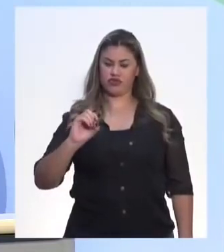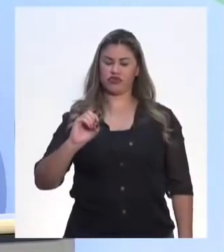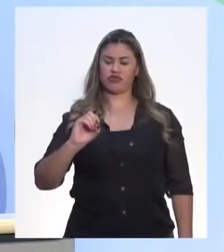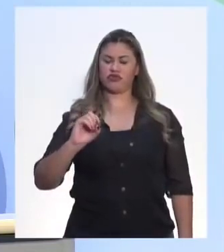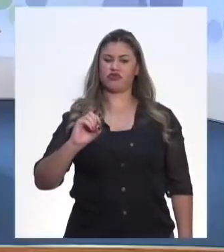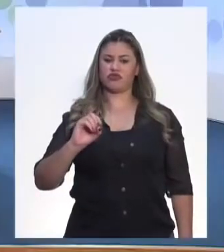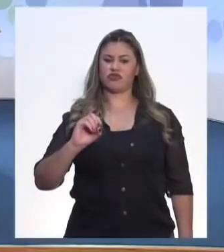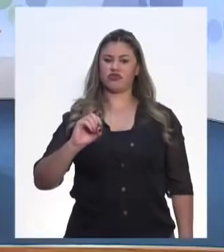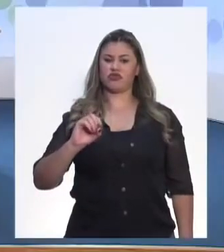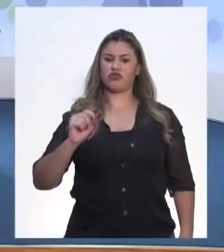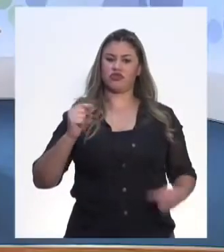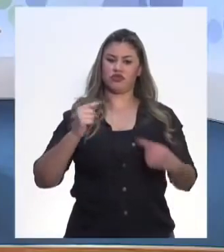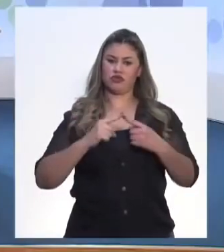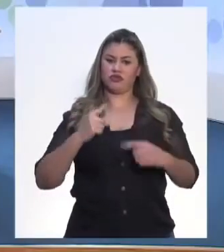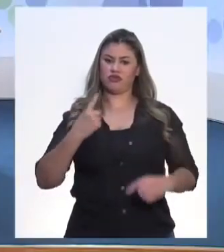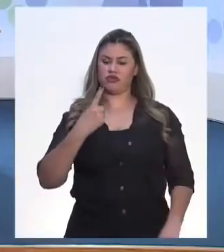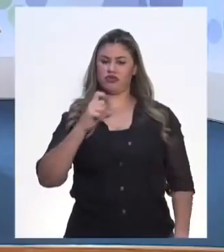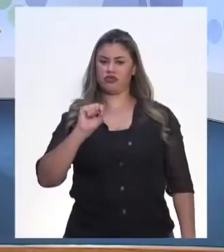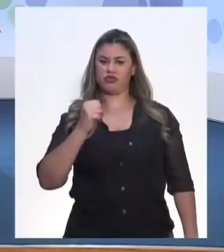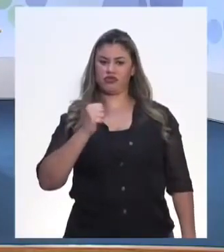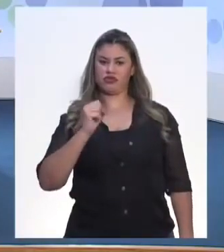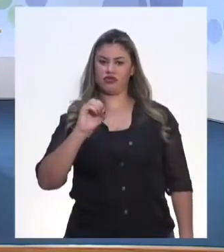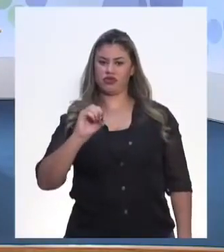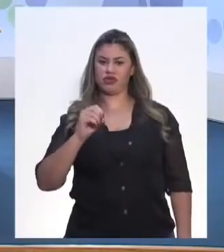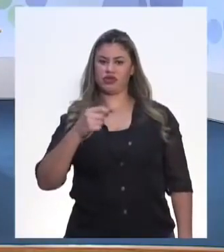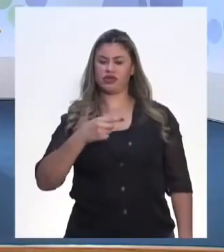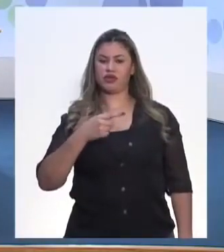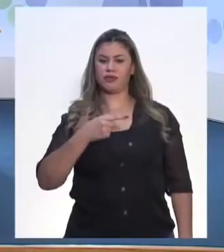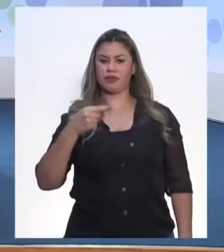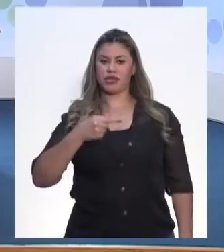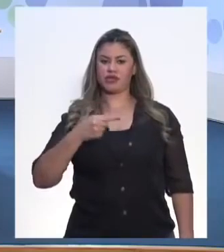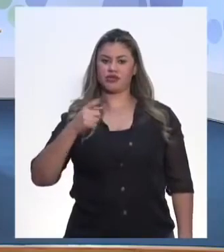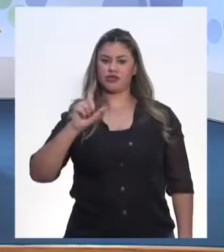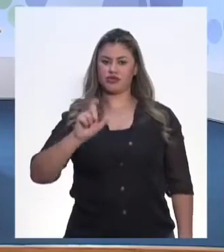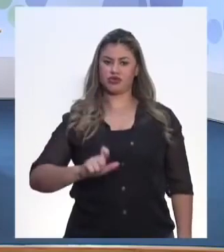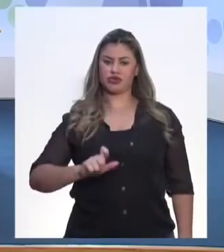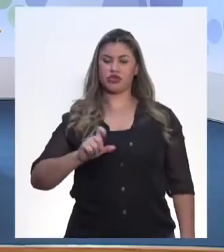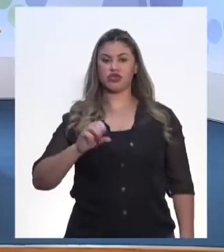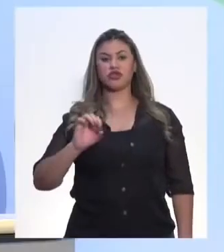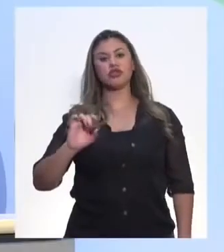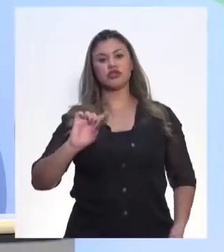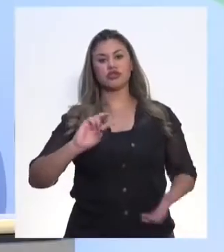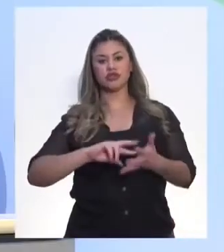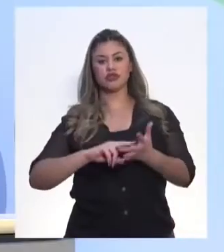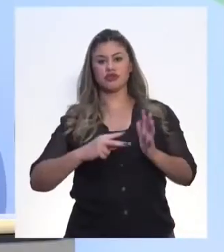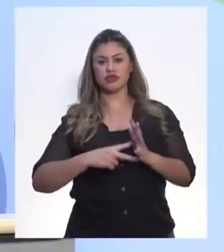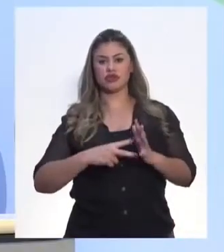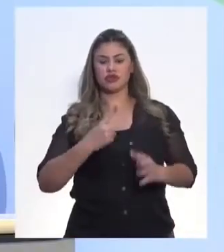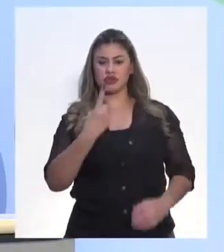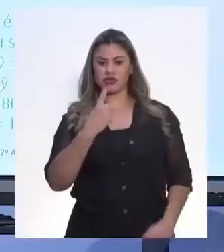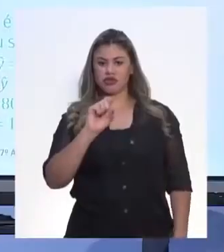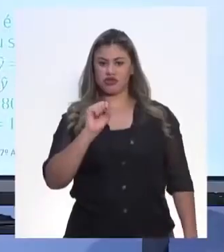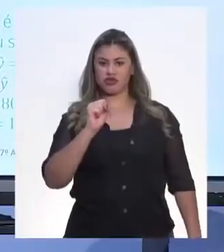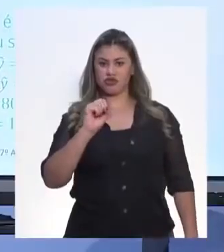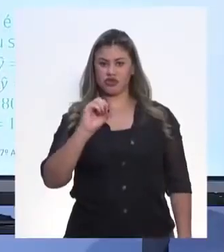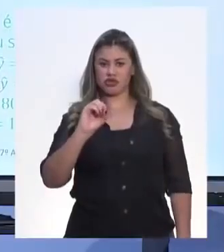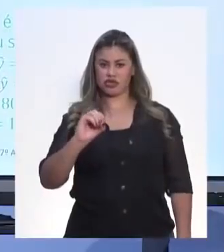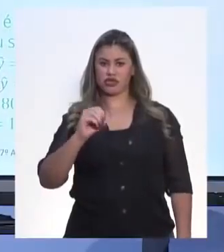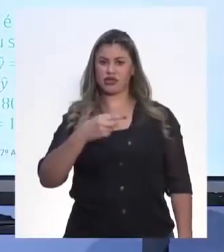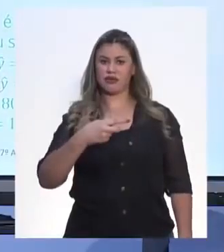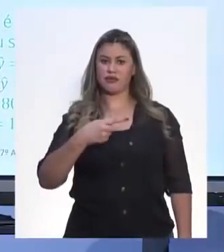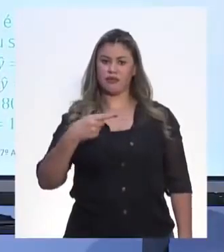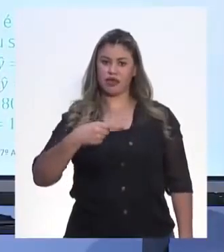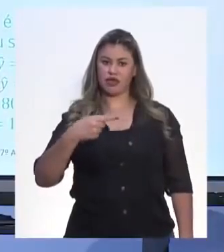seria 180 menos x. Ou seja, 180 menos 60 igual a 120. Isso mesmo. Então,